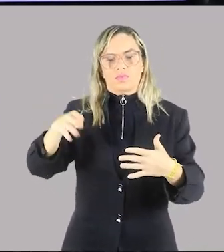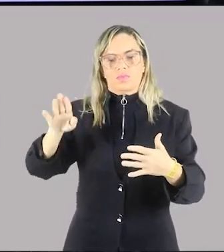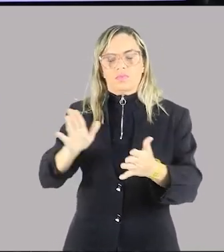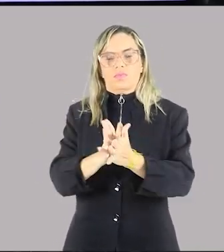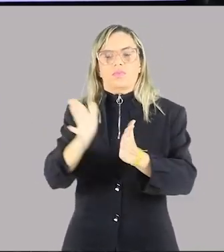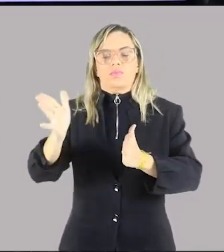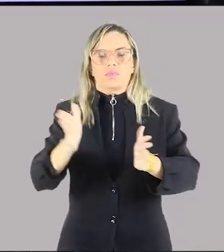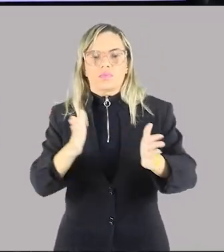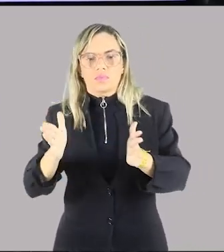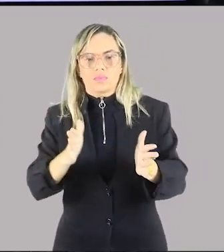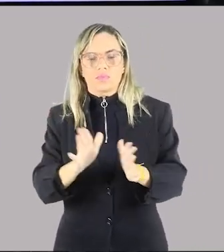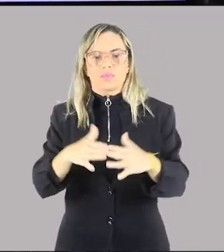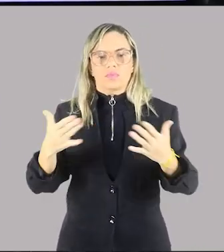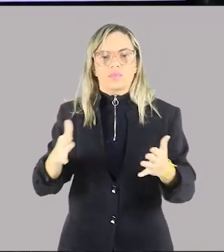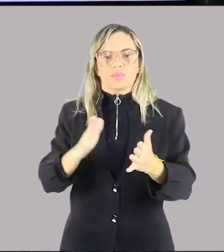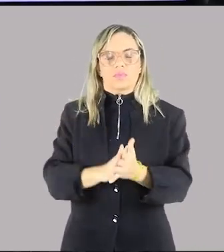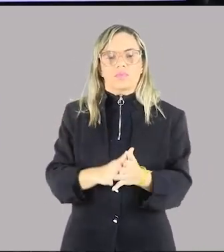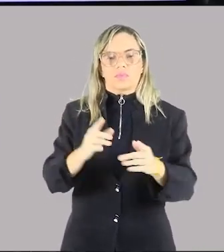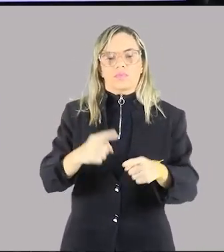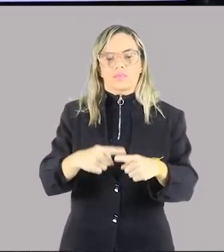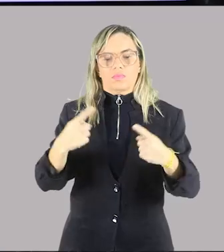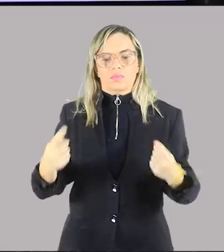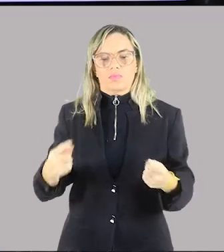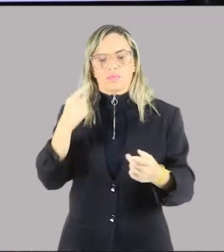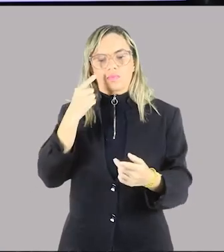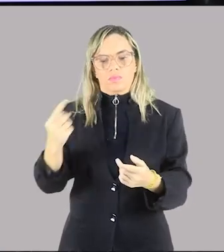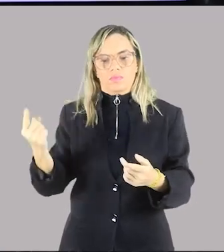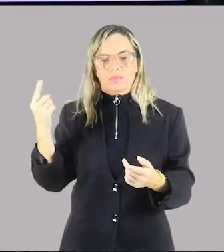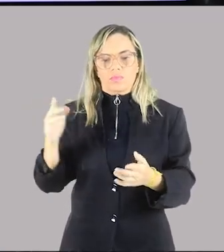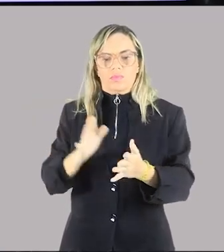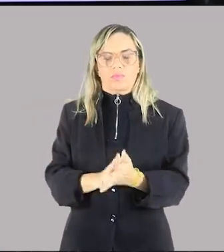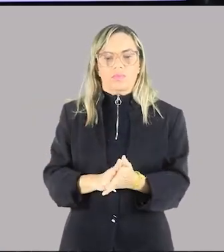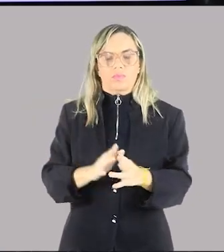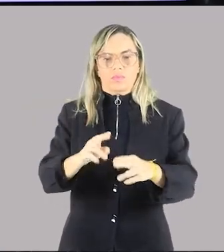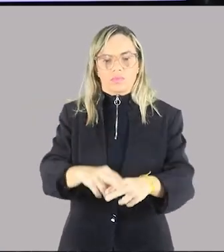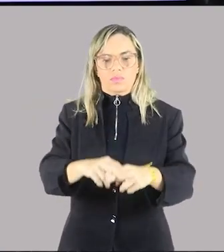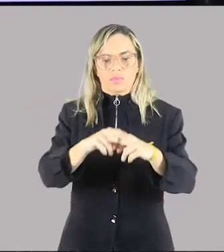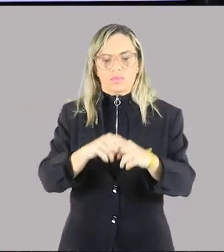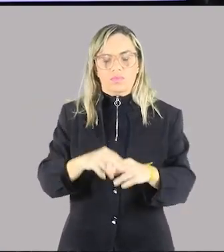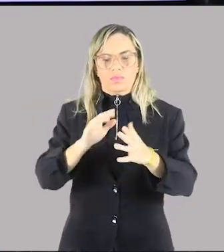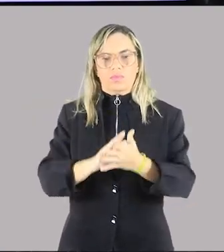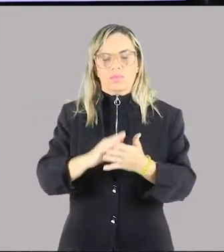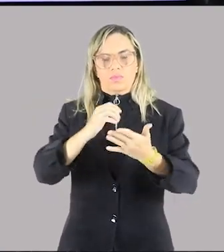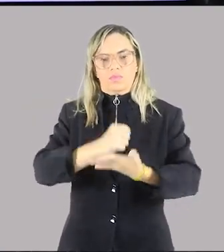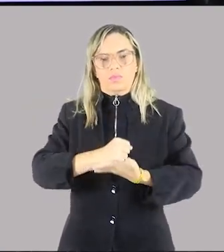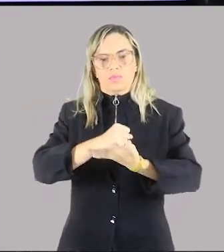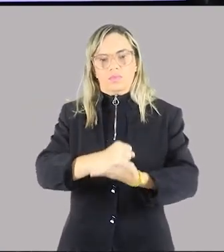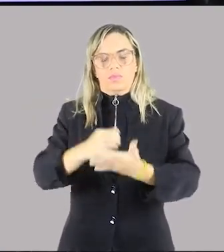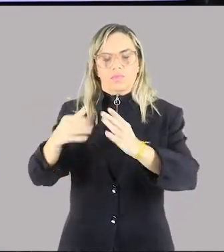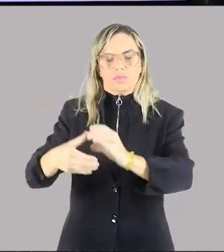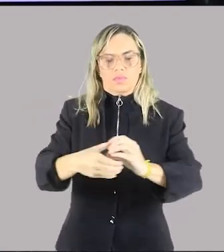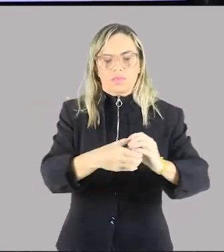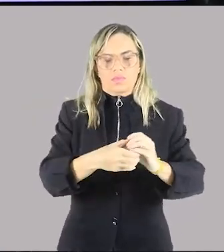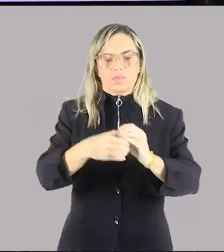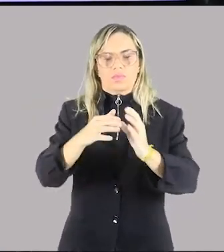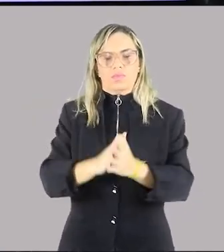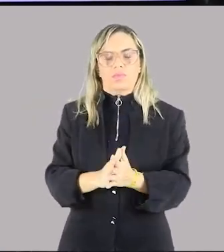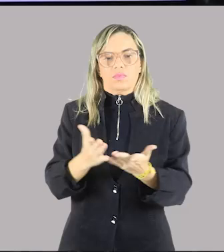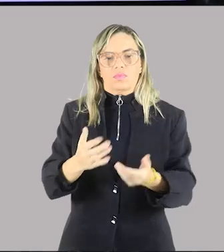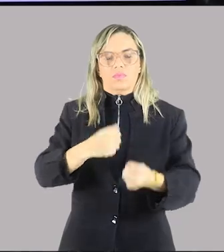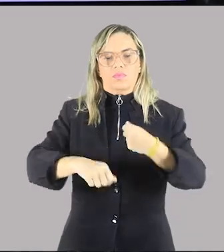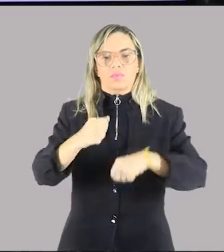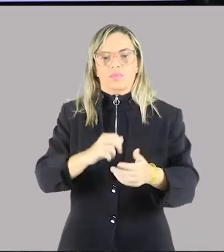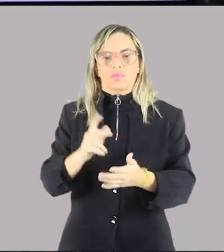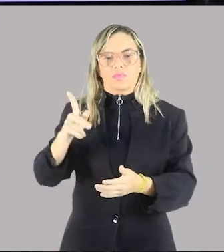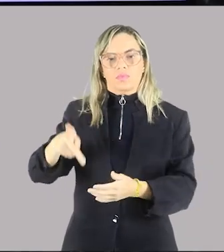temporária nesse caso, mas por designação, portanto, você colaborará com a administração pública. Você não